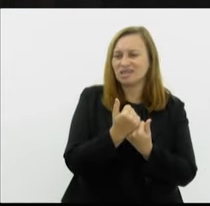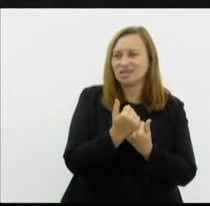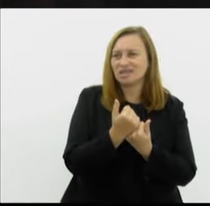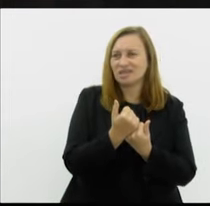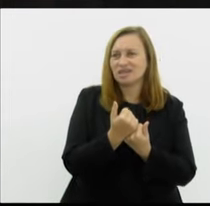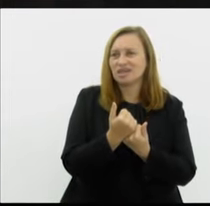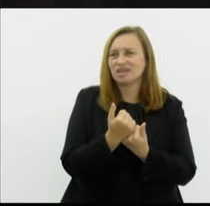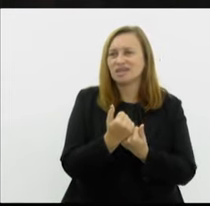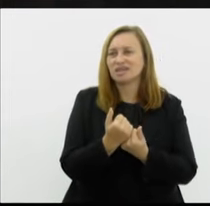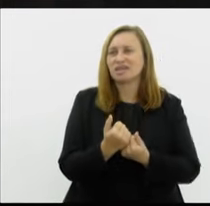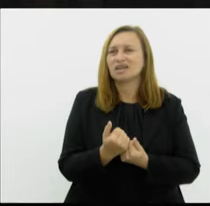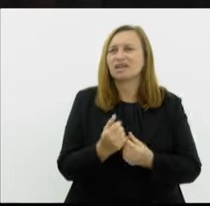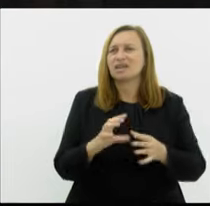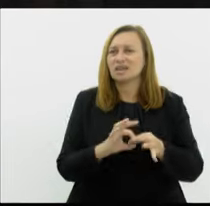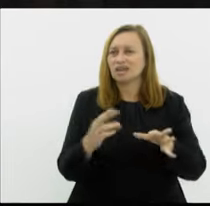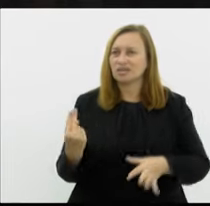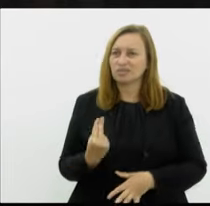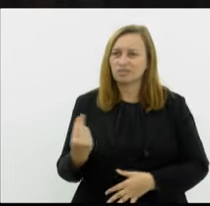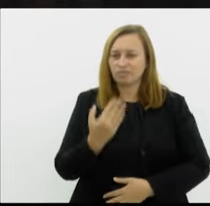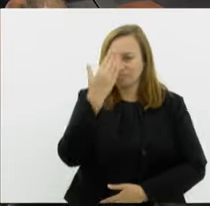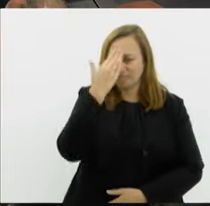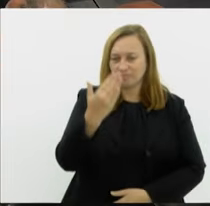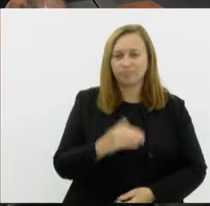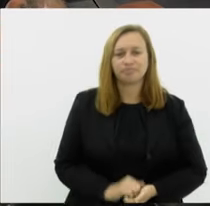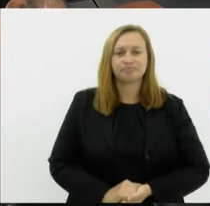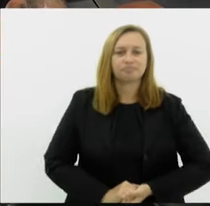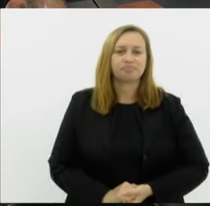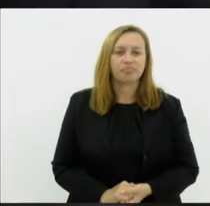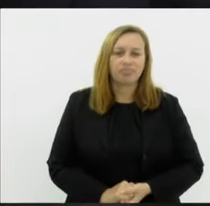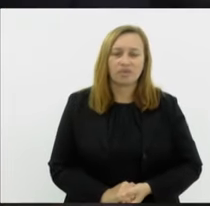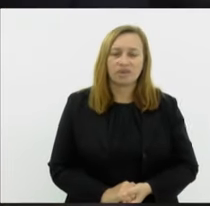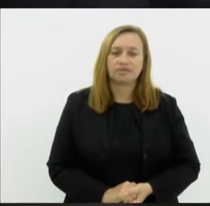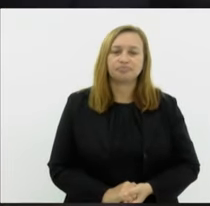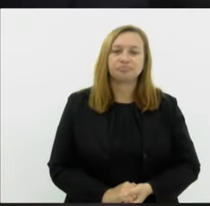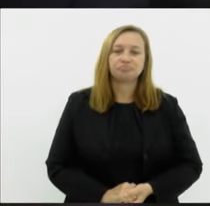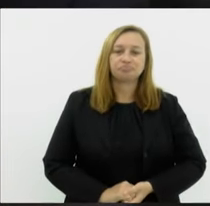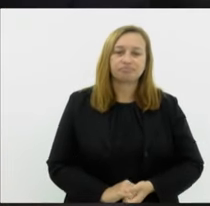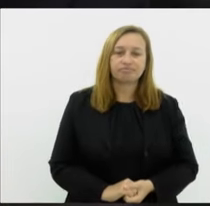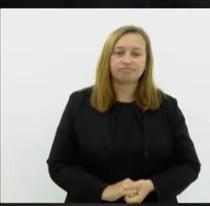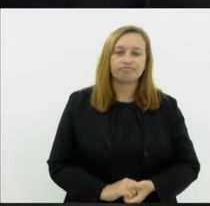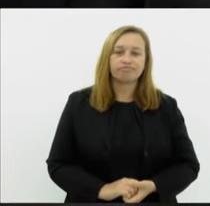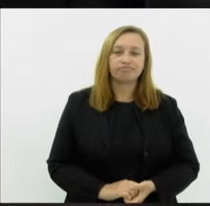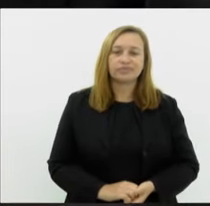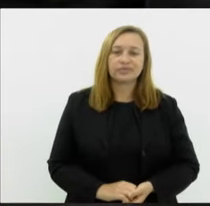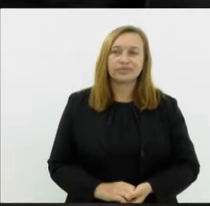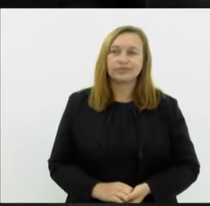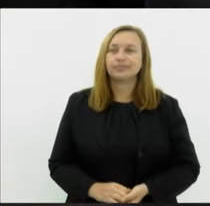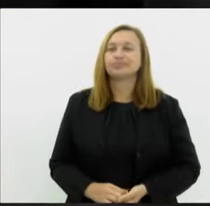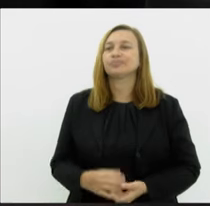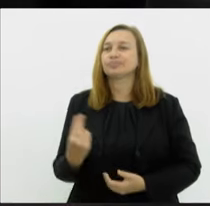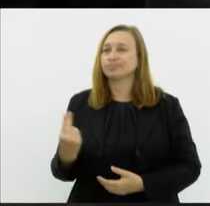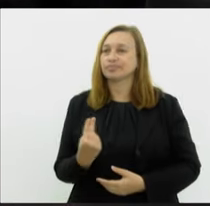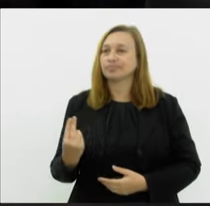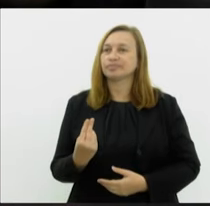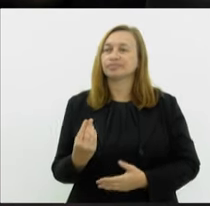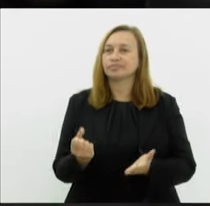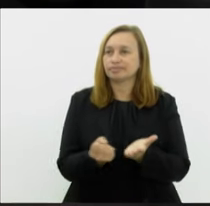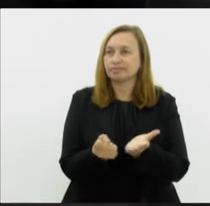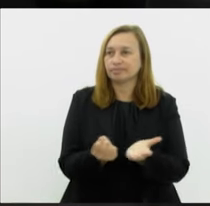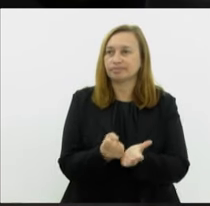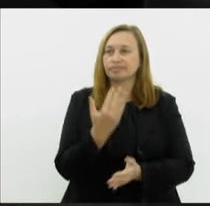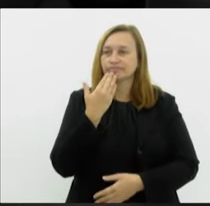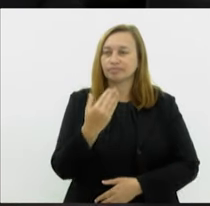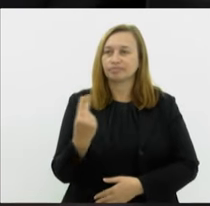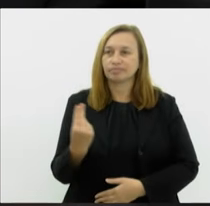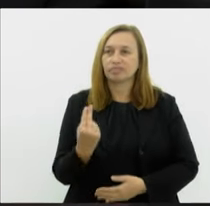abrimos a coautoria. Obrigado. Obrigado a Vossa Excelência, deputado Mink, coautoria, deputado Malafaia.